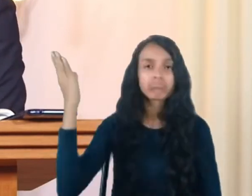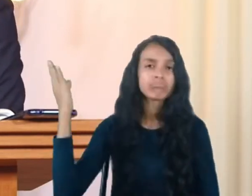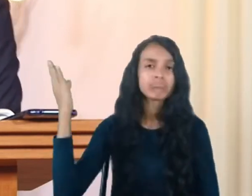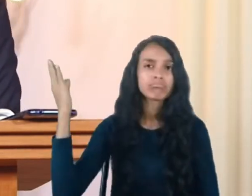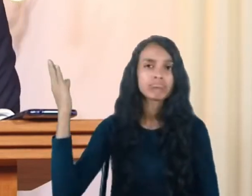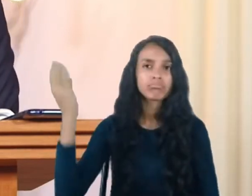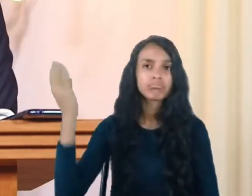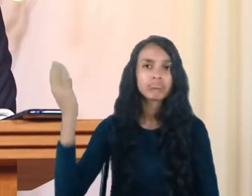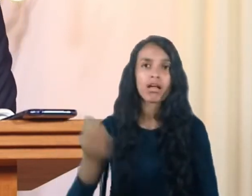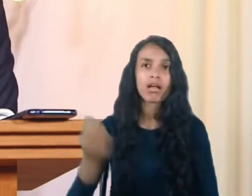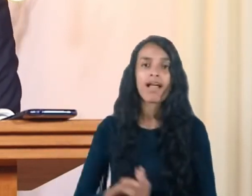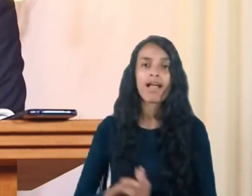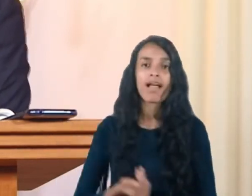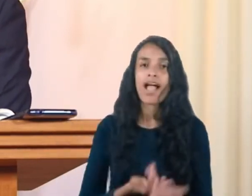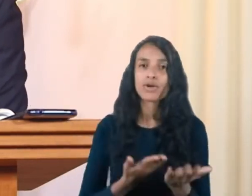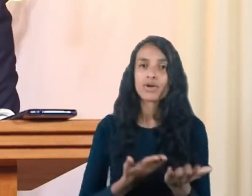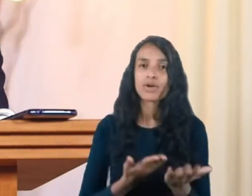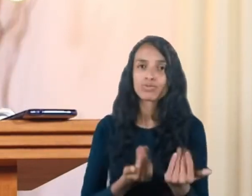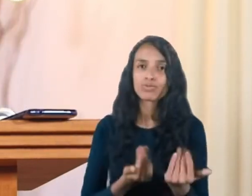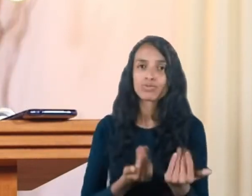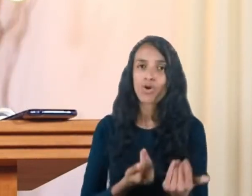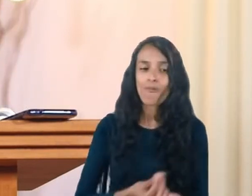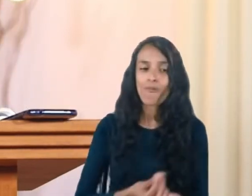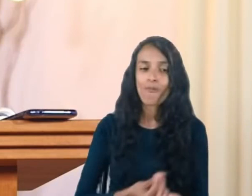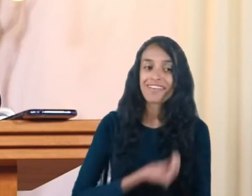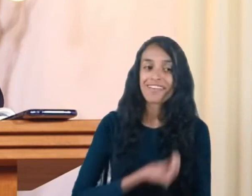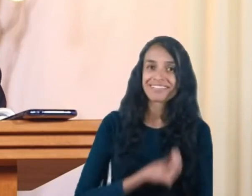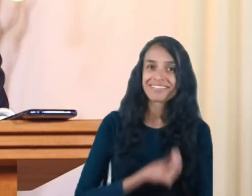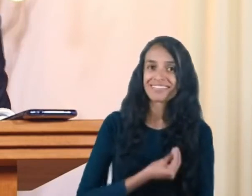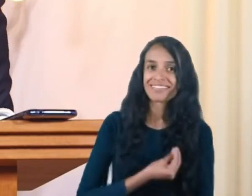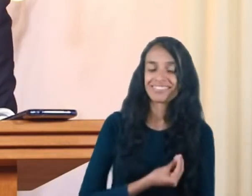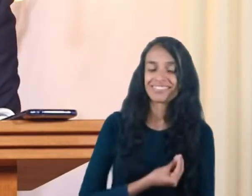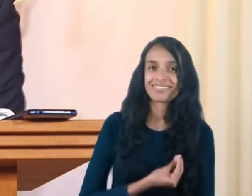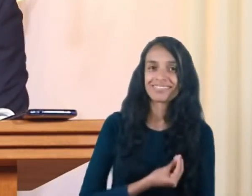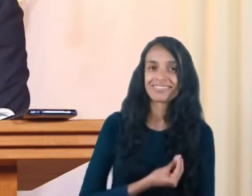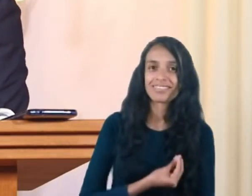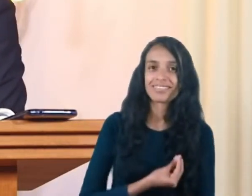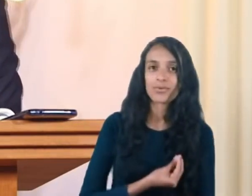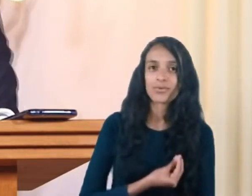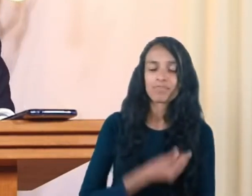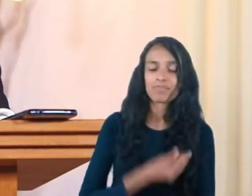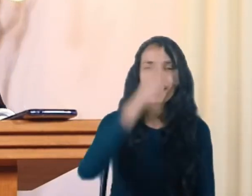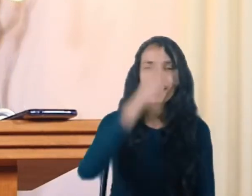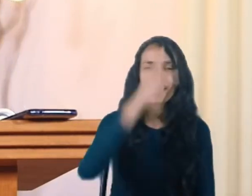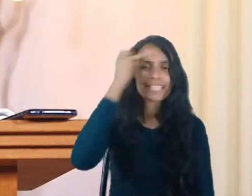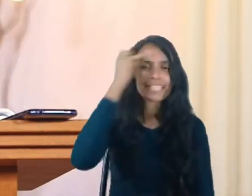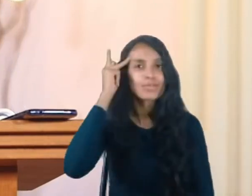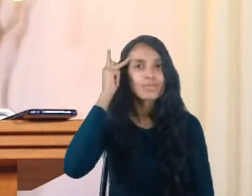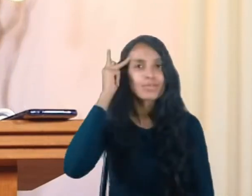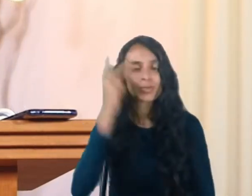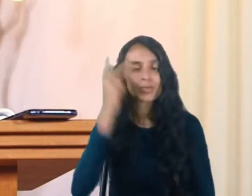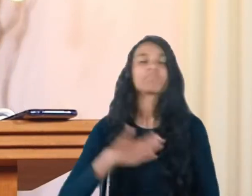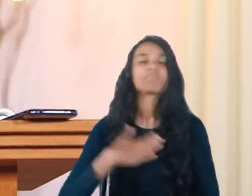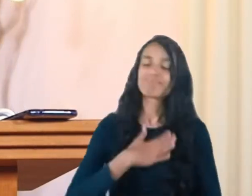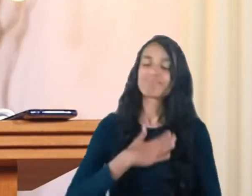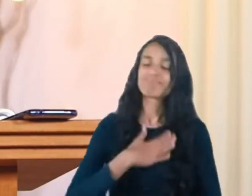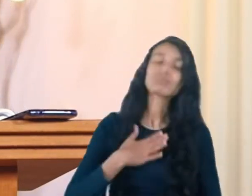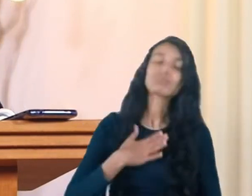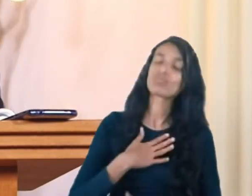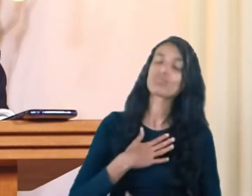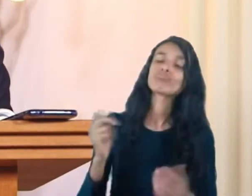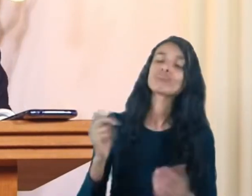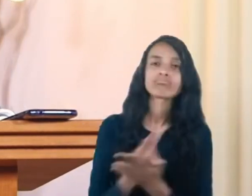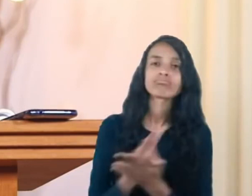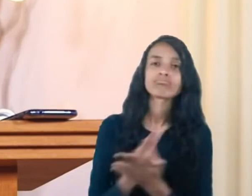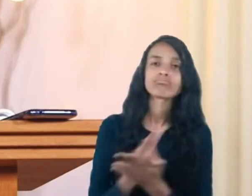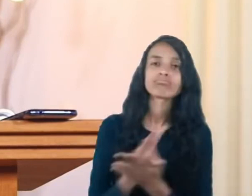pouco consolados. Quando Paulo partiu, seguindo a sua viagem missionária ao amanhecer,